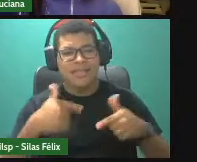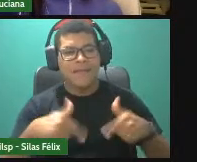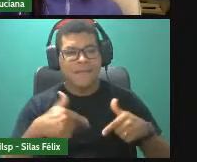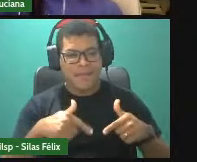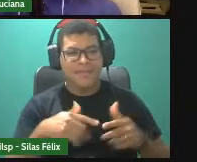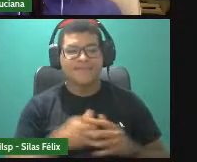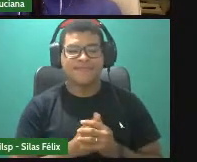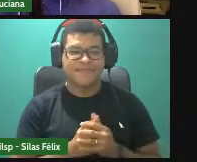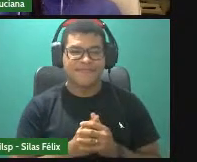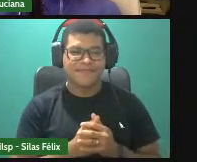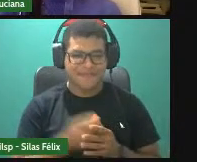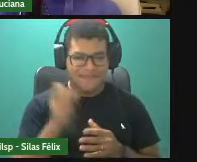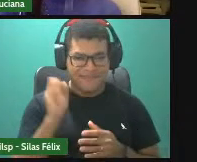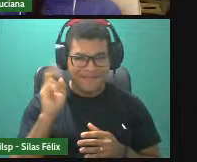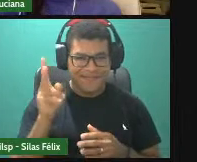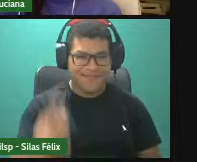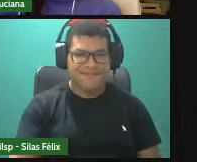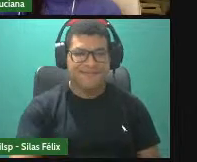Beleza?